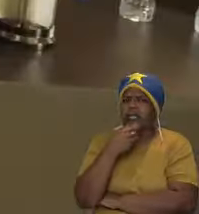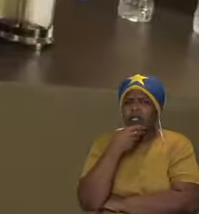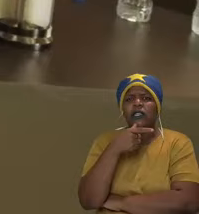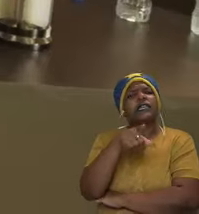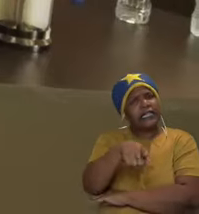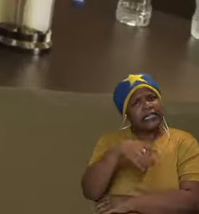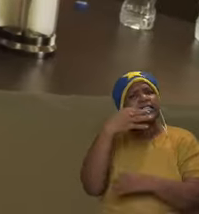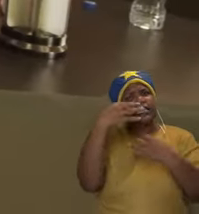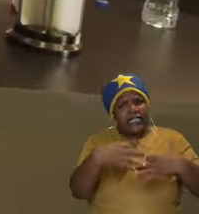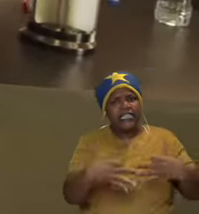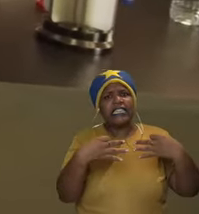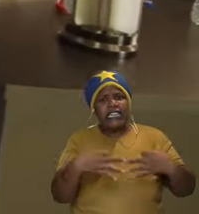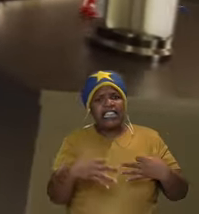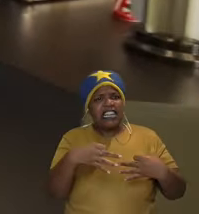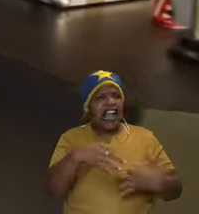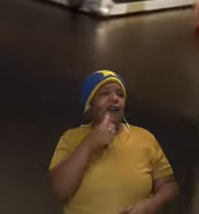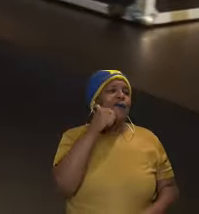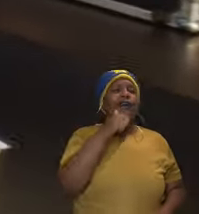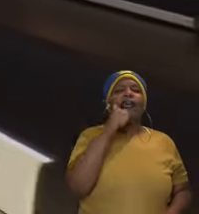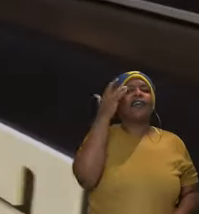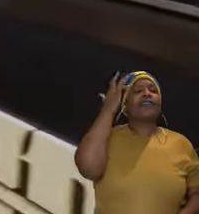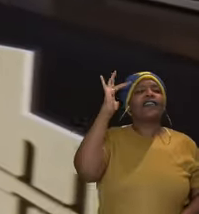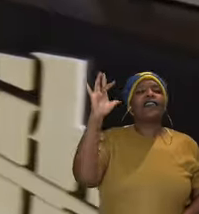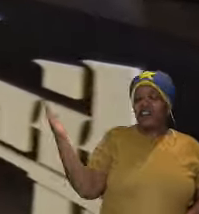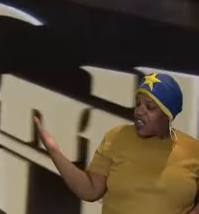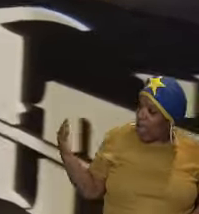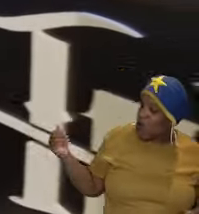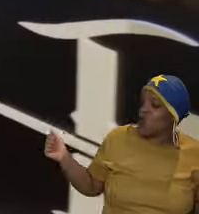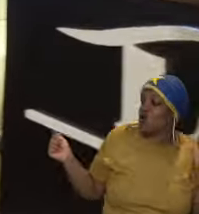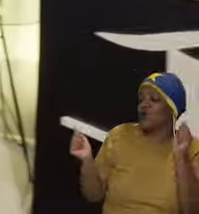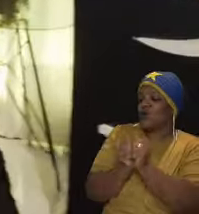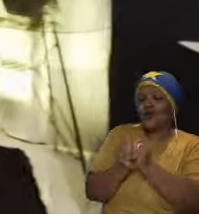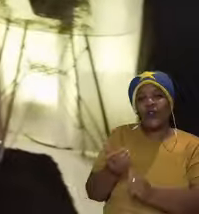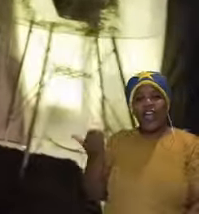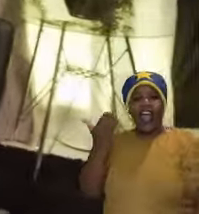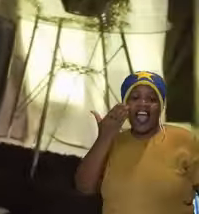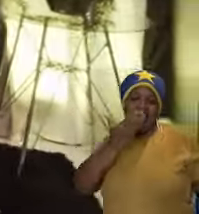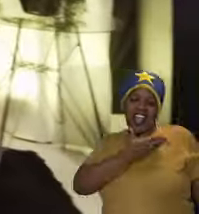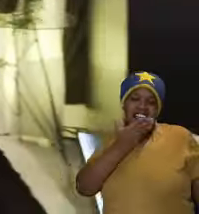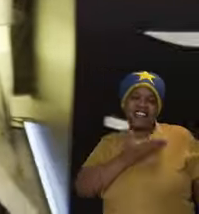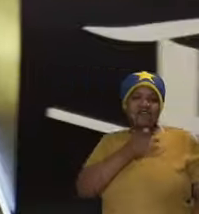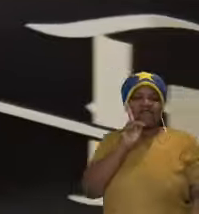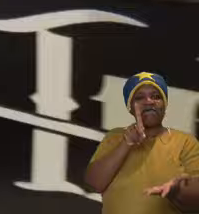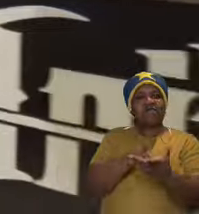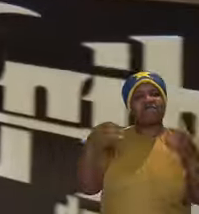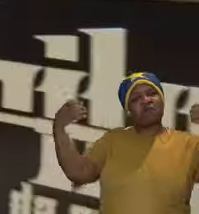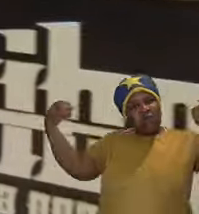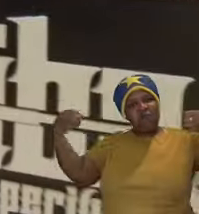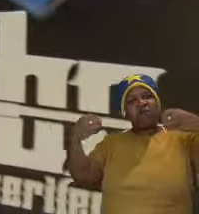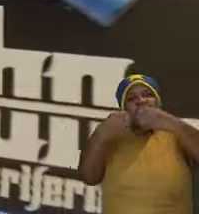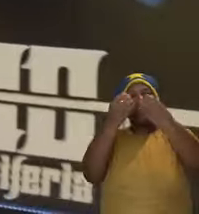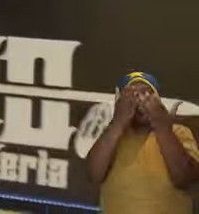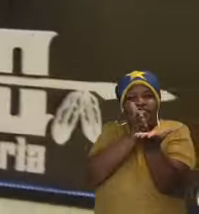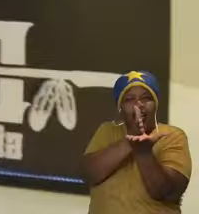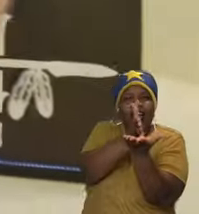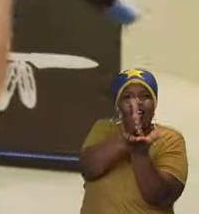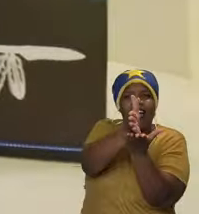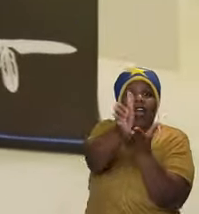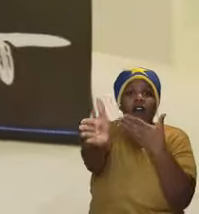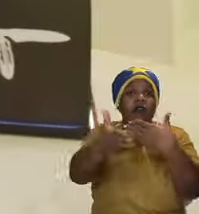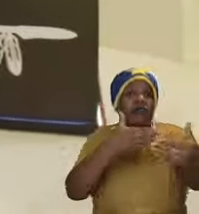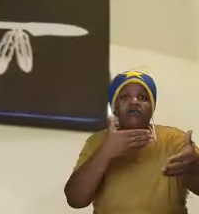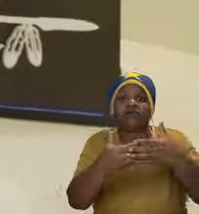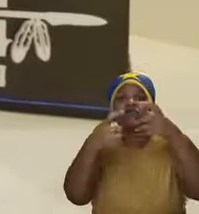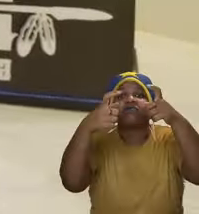a senhora é que não sabe. Só cola comigo os moleque de verdade. Um brinde à lealdade, não importa o